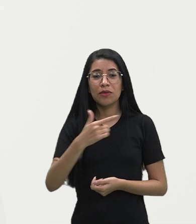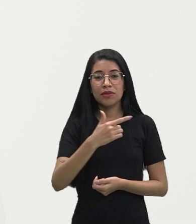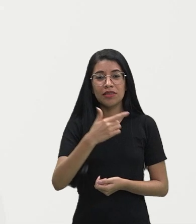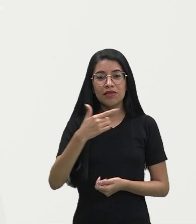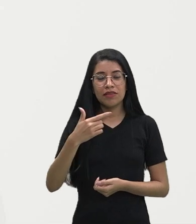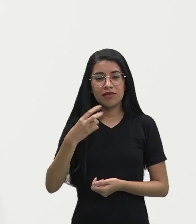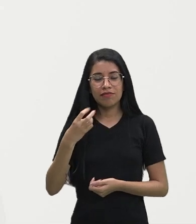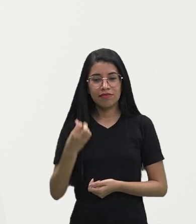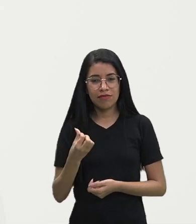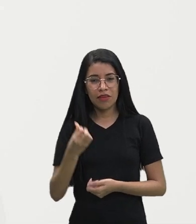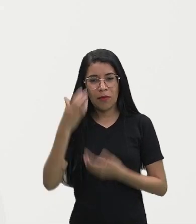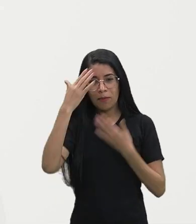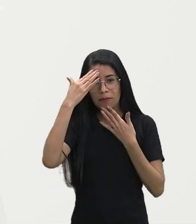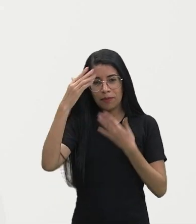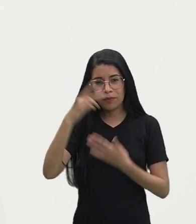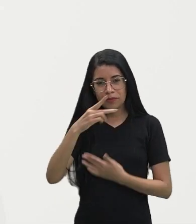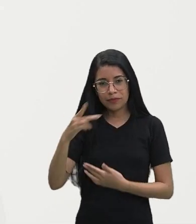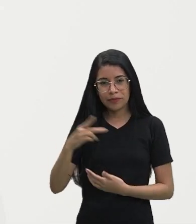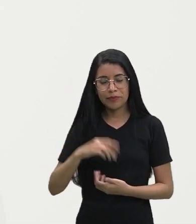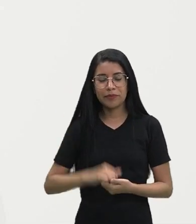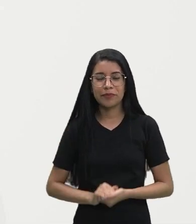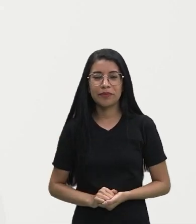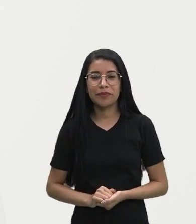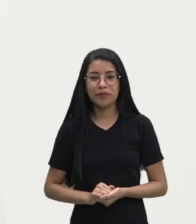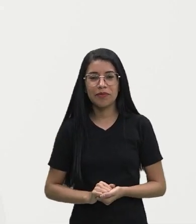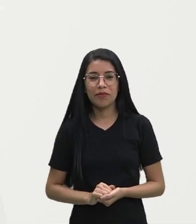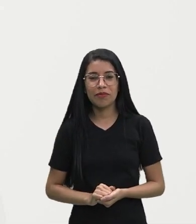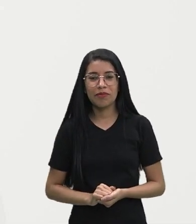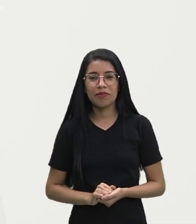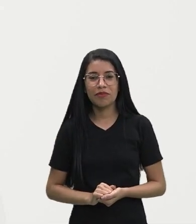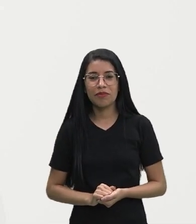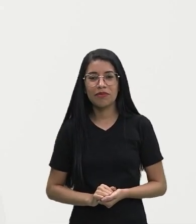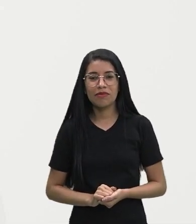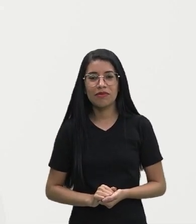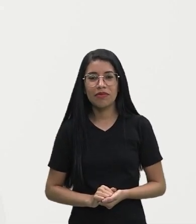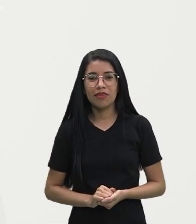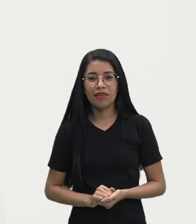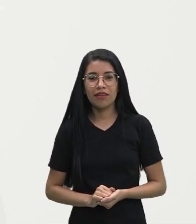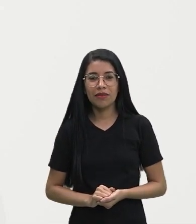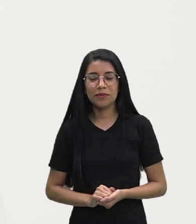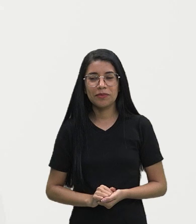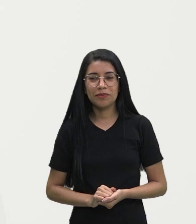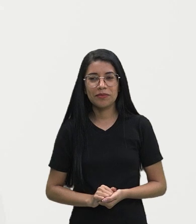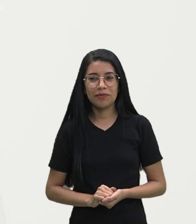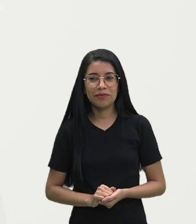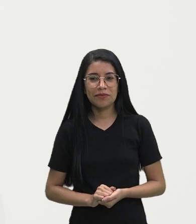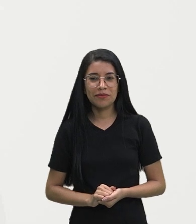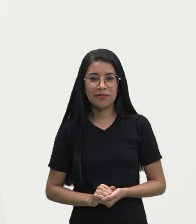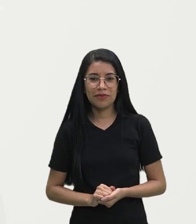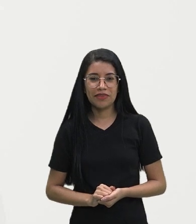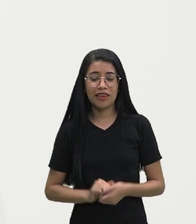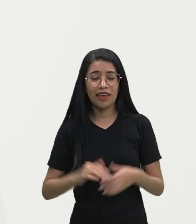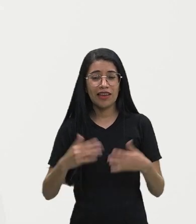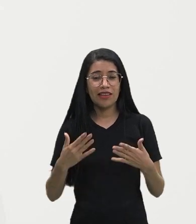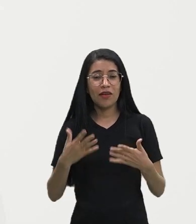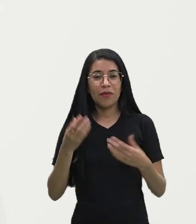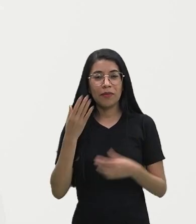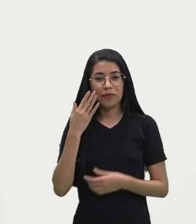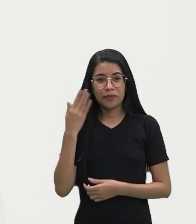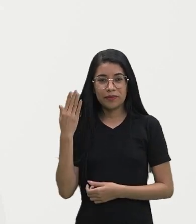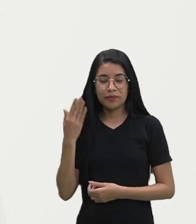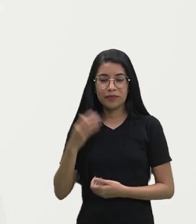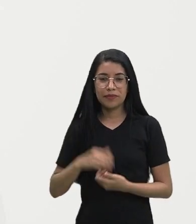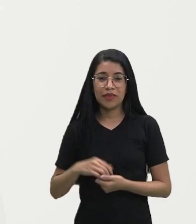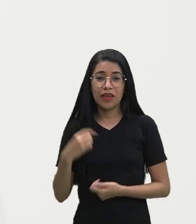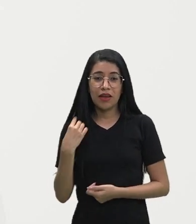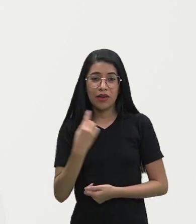226. Obrigada, professora Márcia. Ai, essa é boa. Gente, olha aí. Então, vamos ver aqui. Nós,